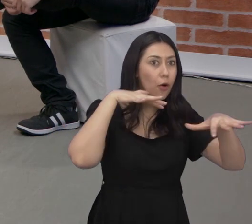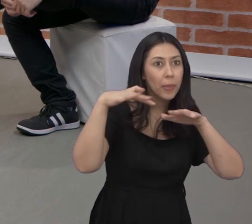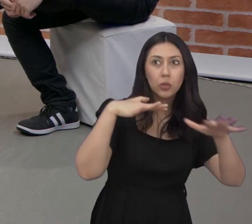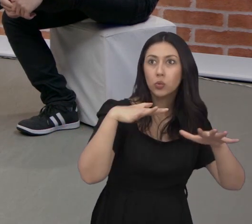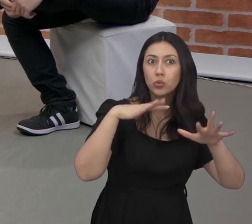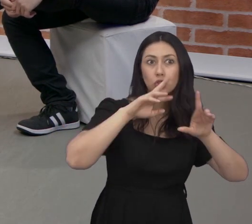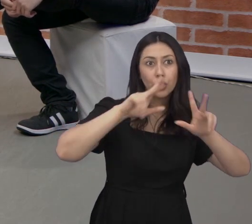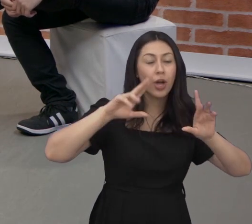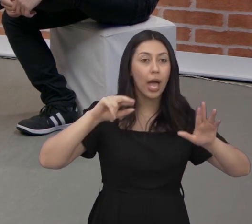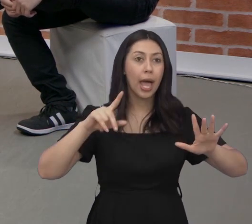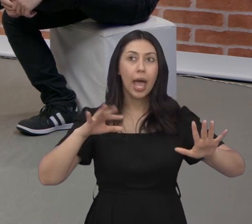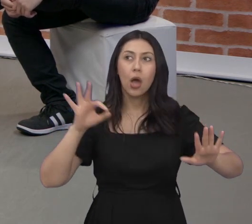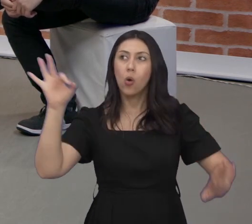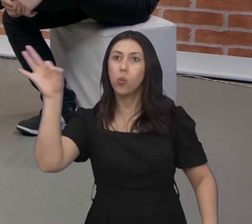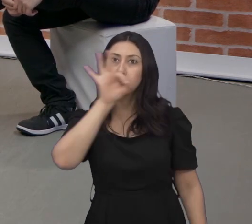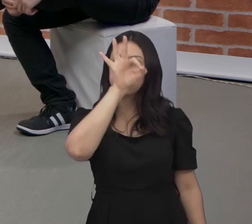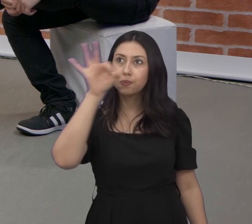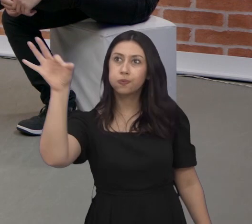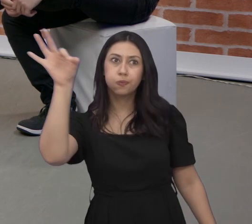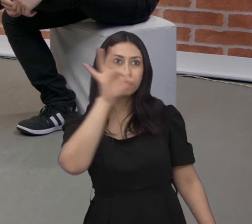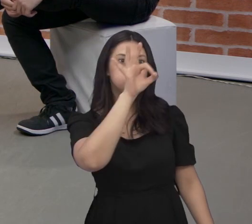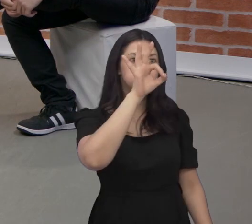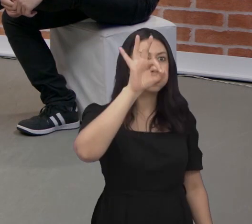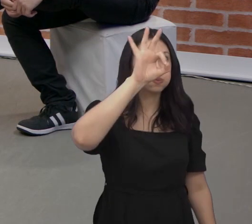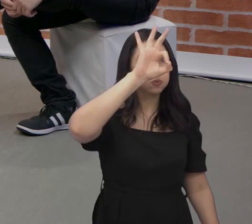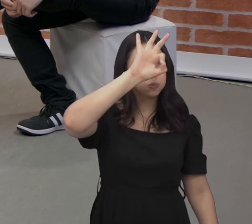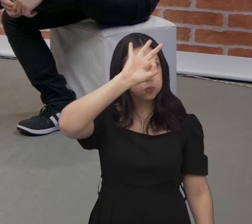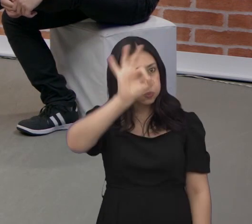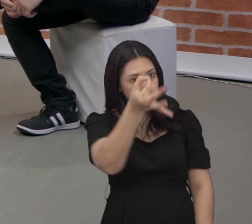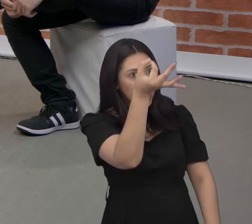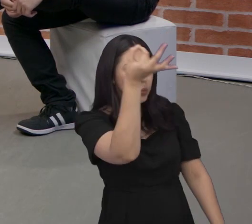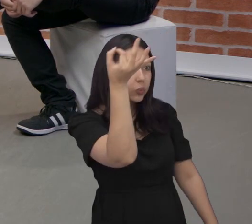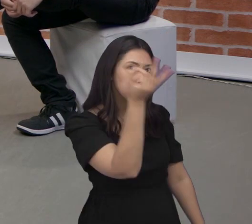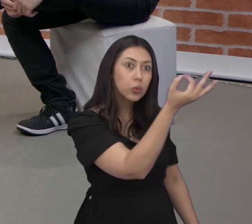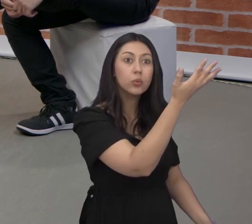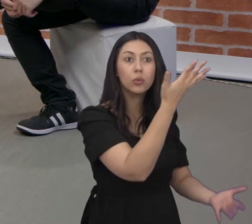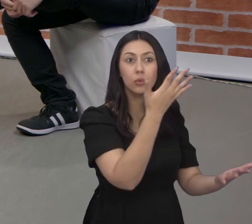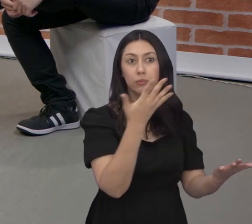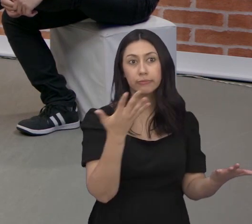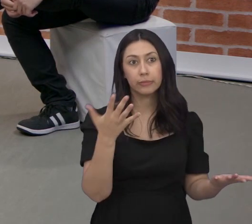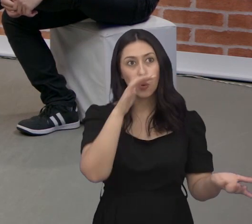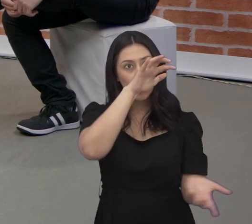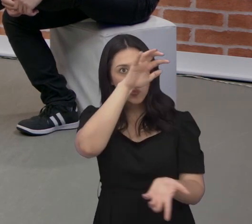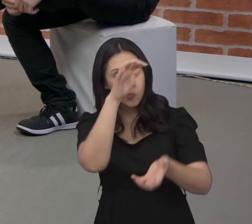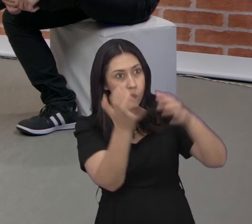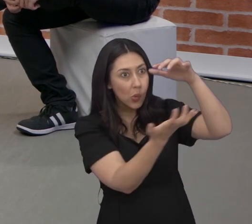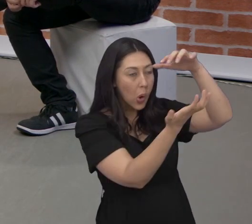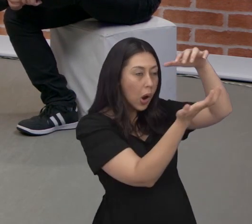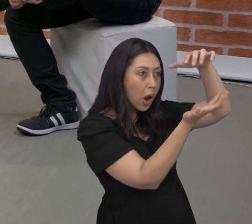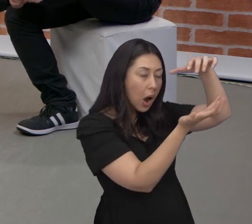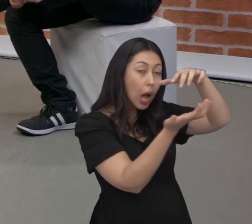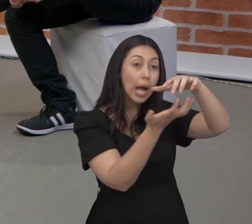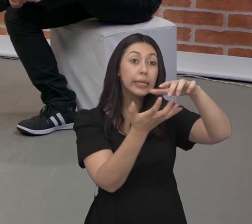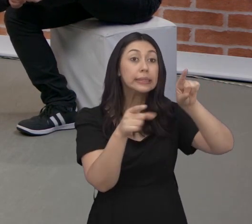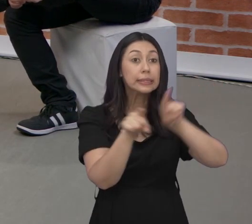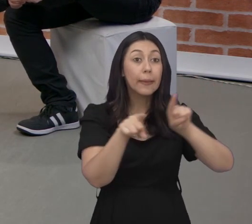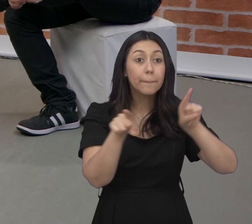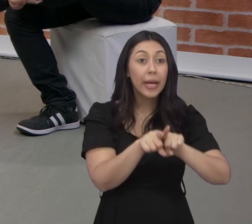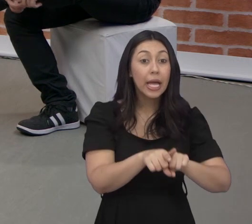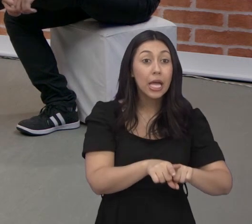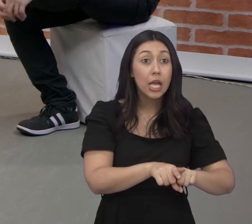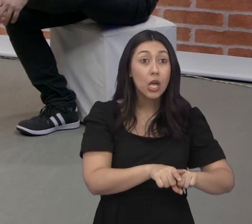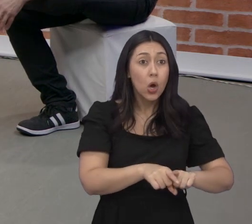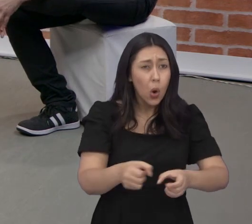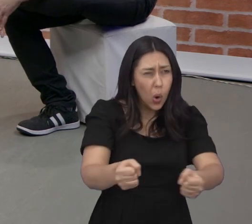esse objeto ele muda de direção, Aham. ele parece que vira de ponta cabeça, e até no áudio, assim, o piloto fica